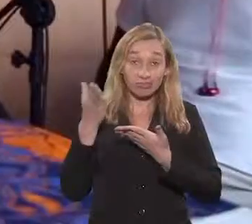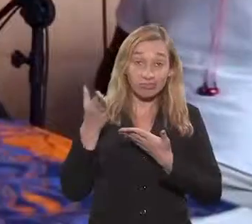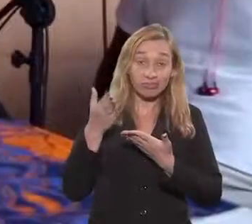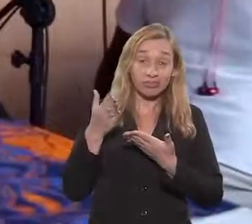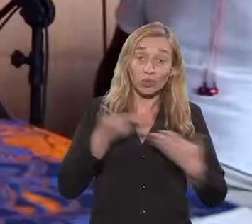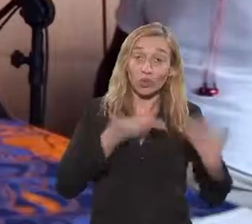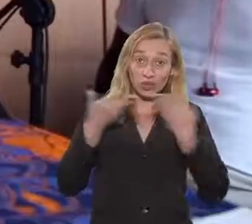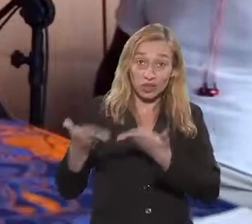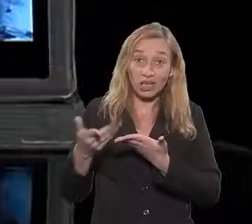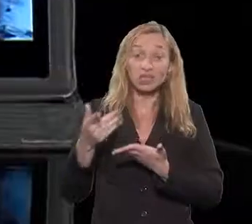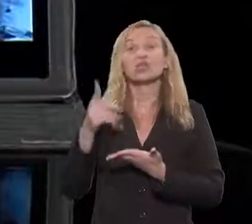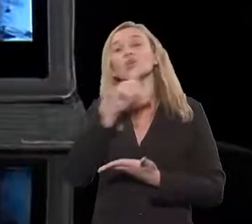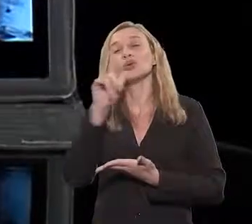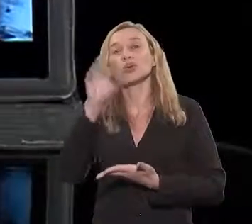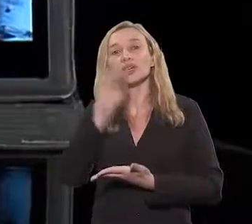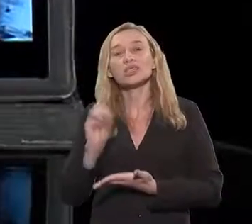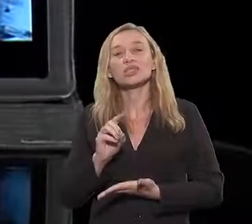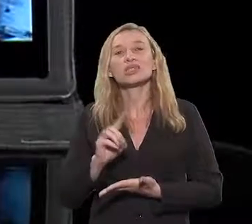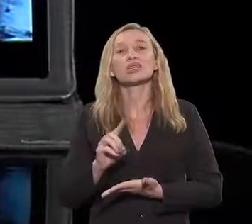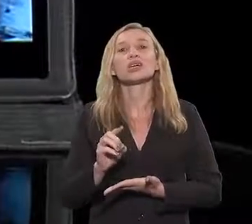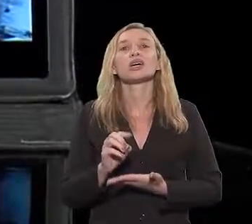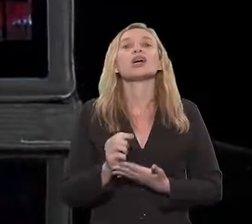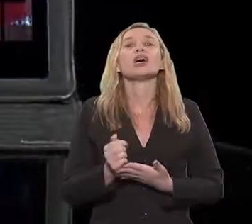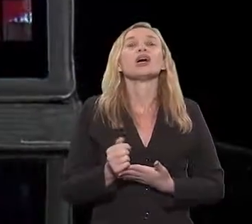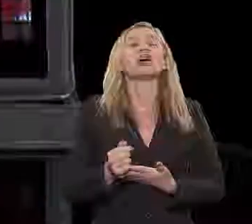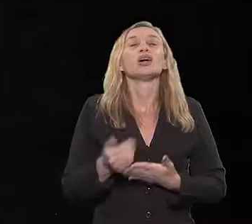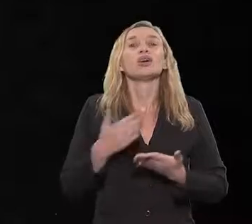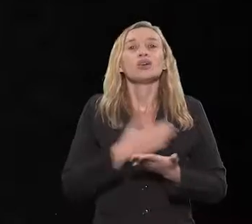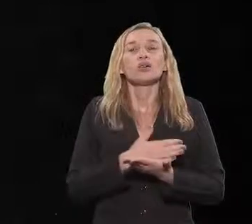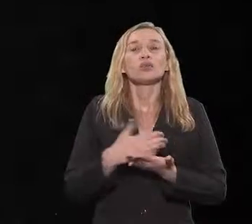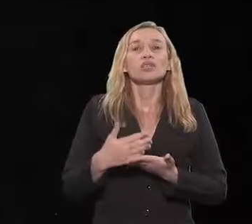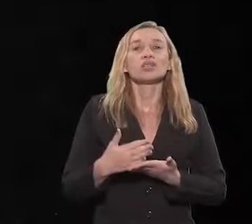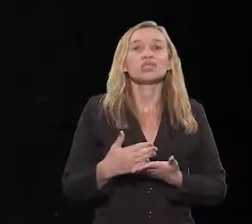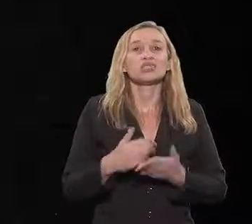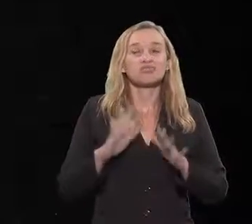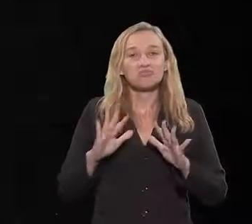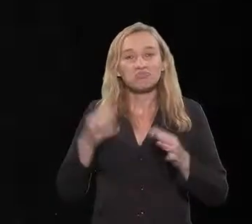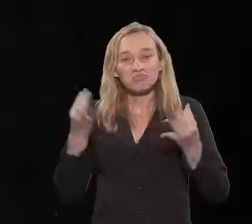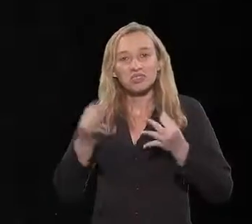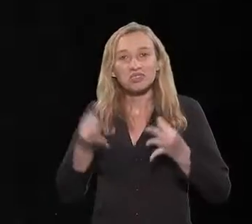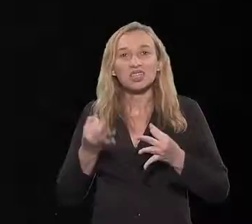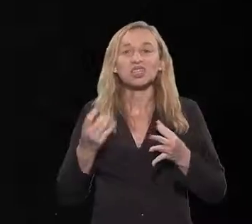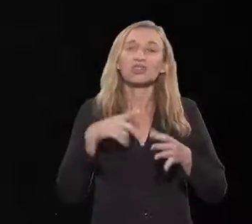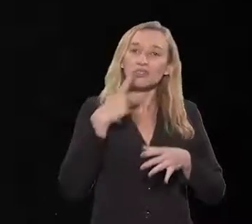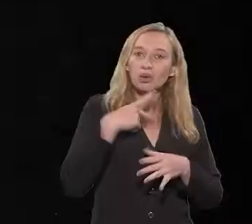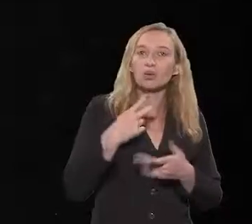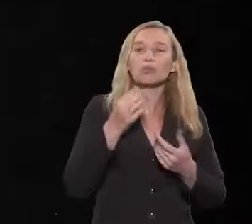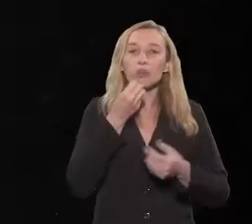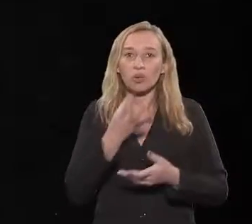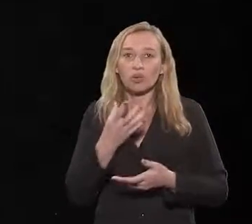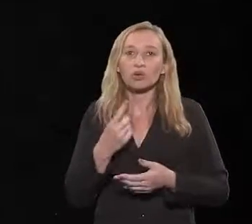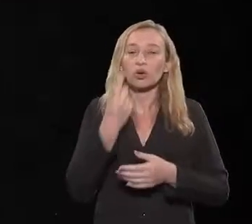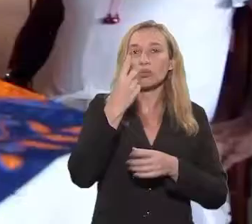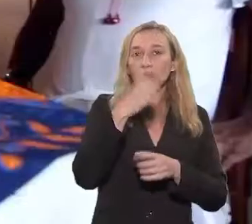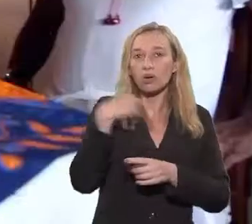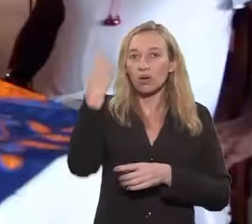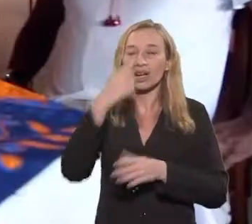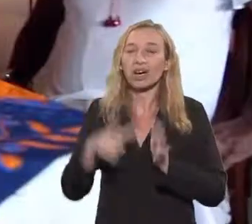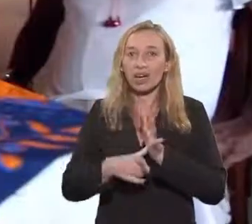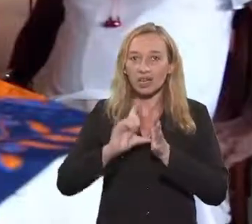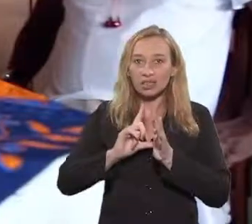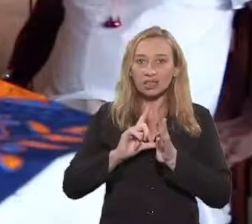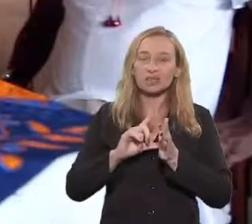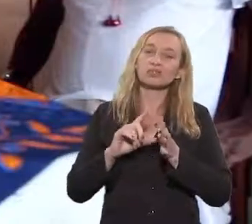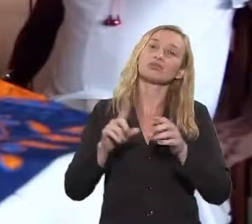cima, né? Com o convidado, Luiz Antônio Simas. A gente está começando muitíssimo em grande estilo. Então a gente falou, bom, 1 hora antes da